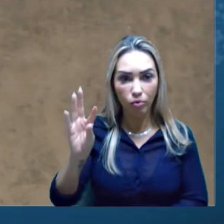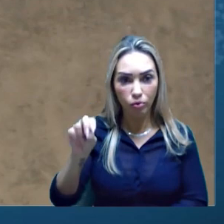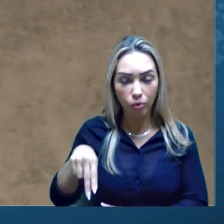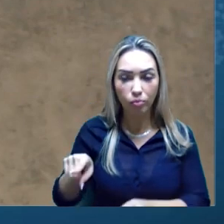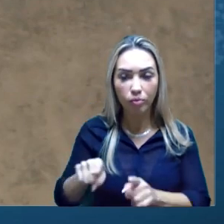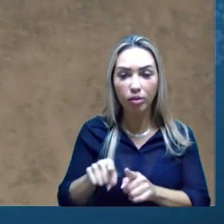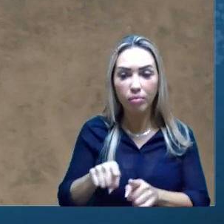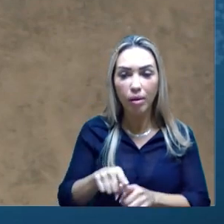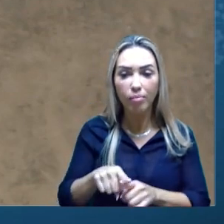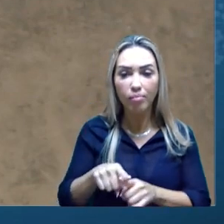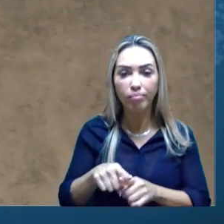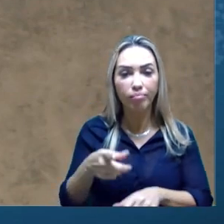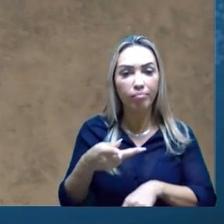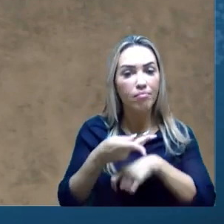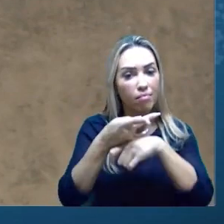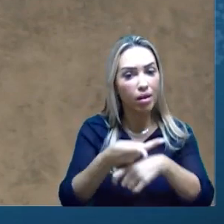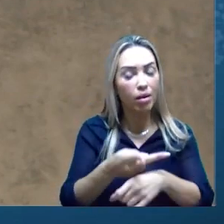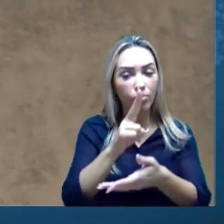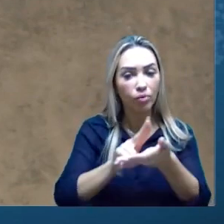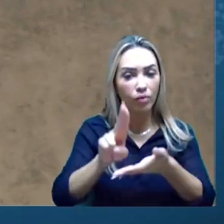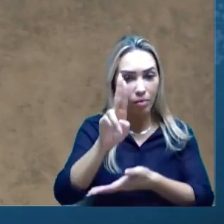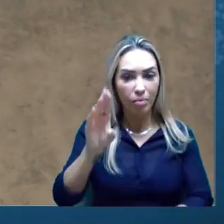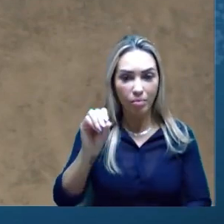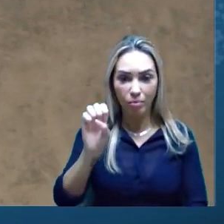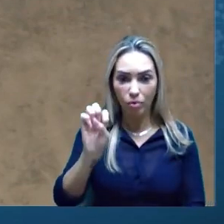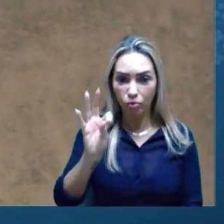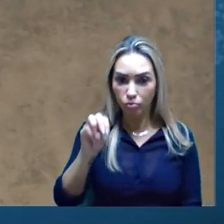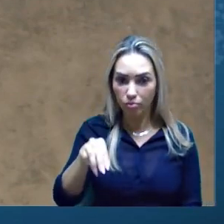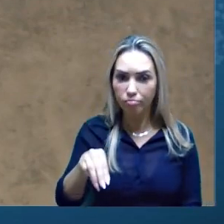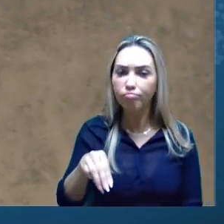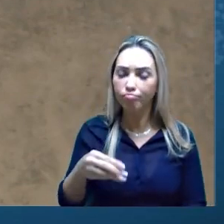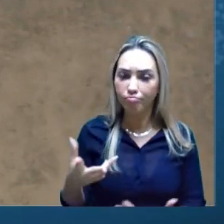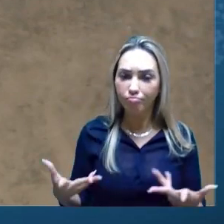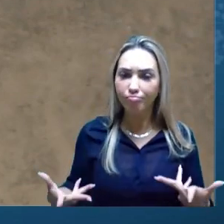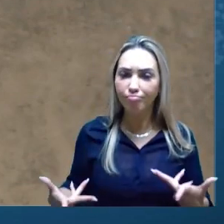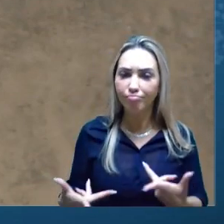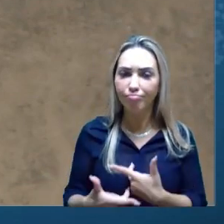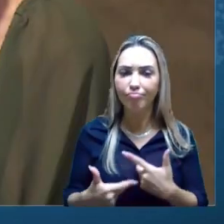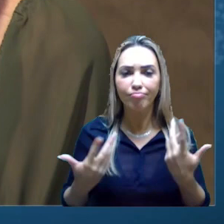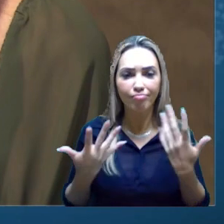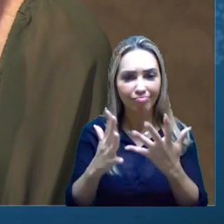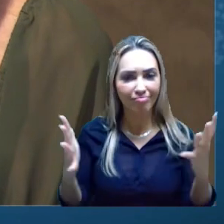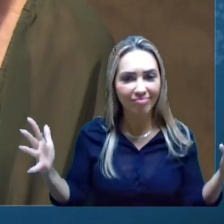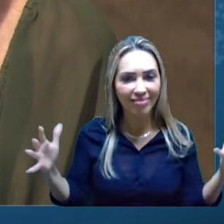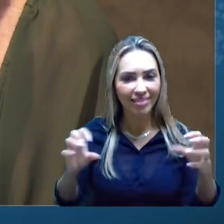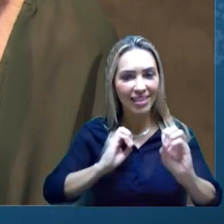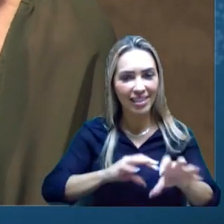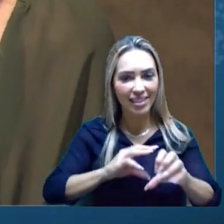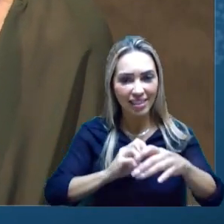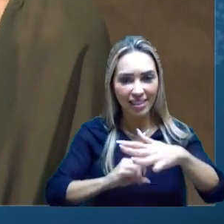Metcalf da Universidade de Boston, maior homenagem de ensino da instituição.